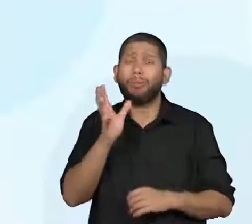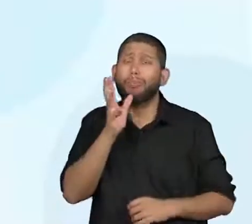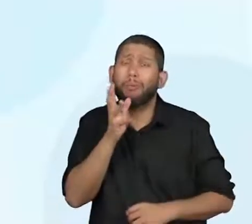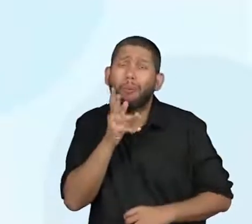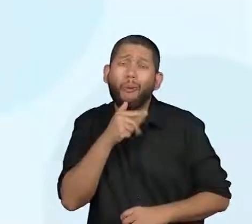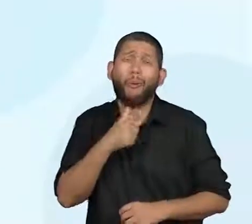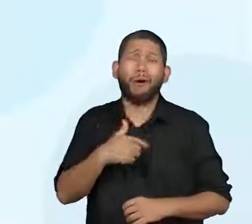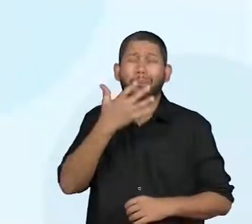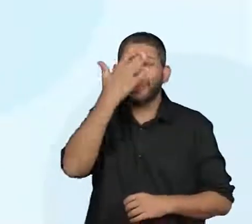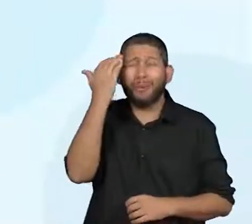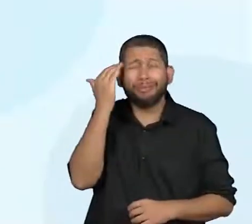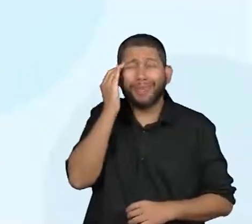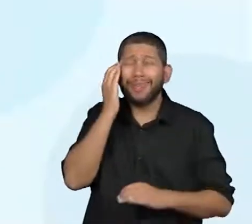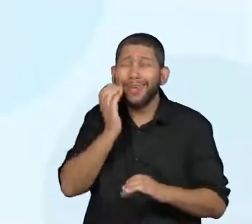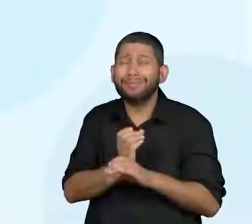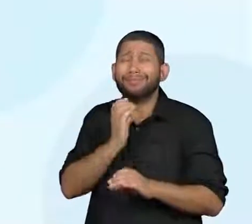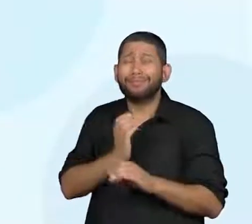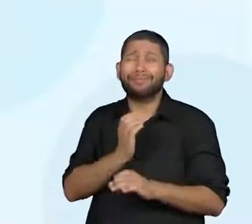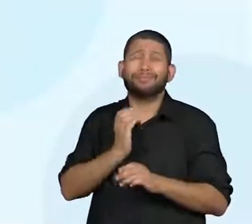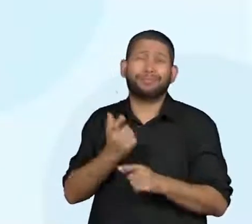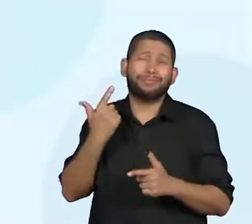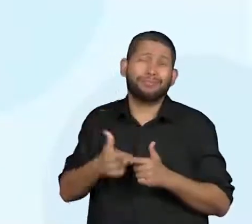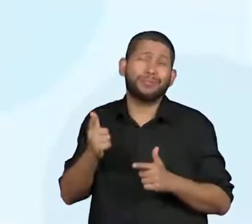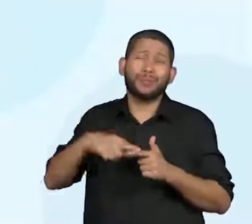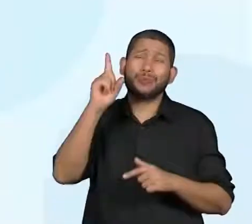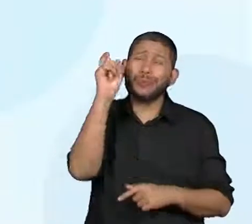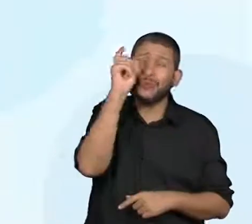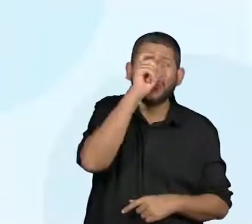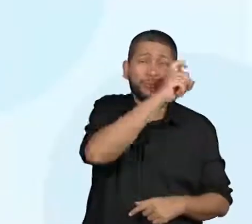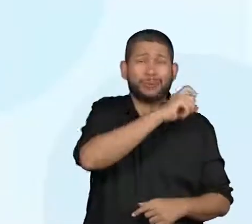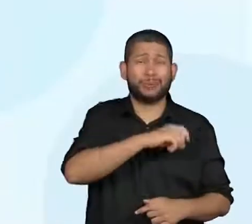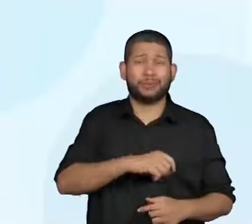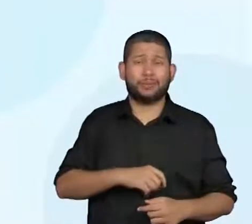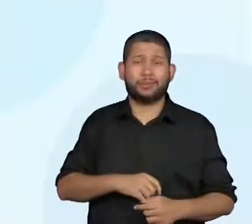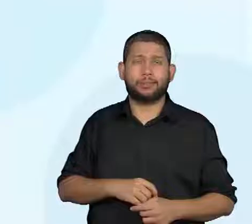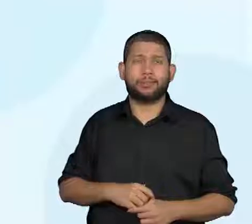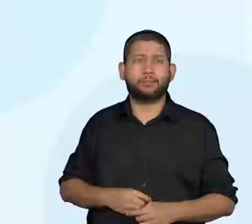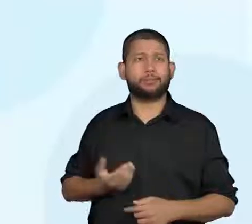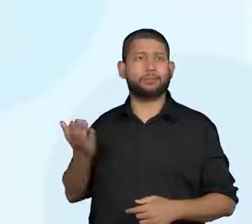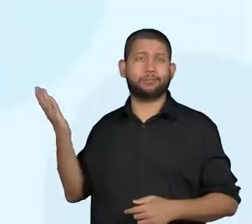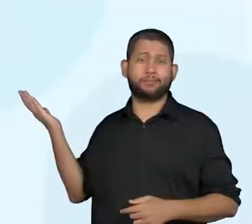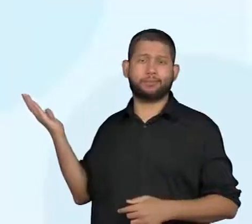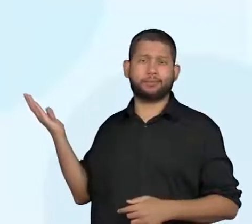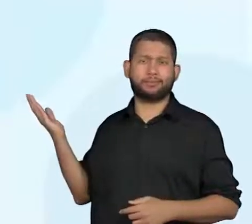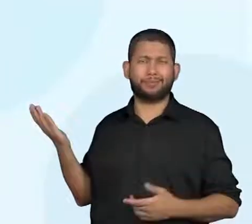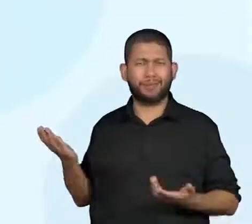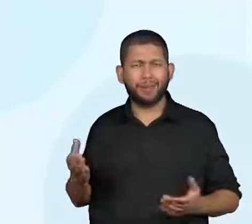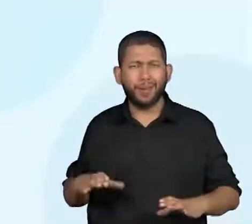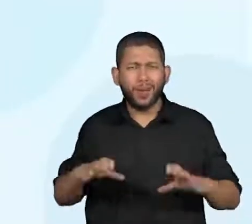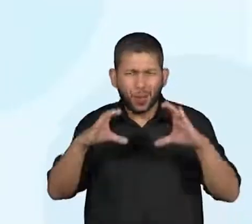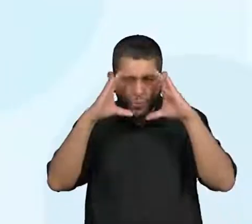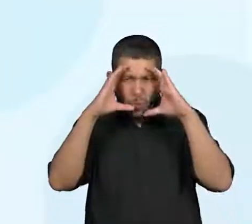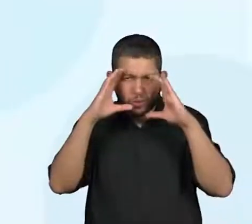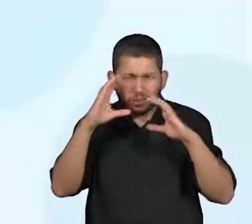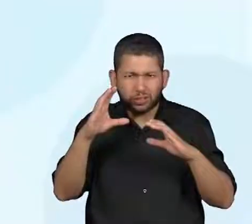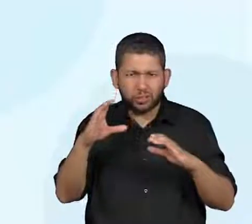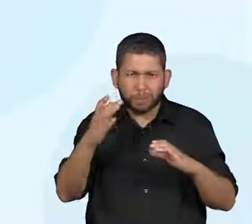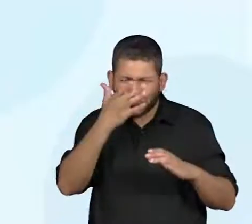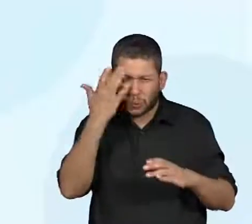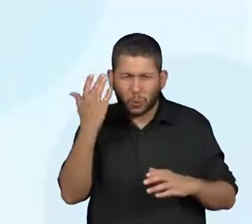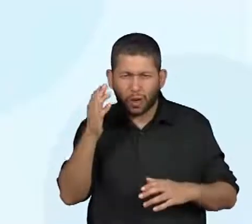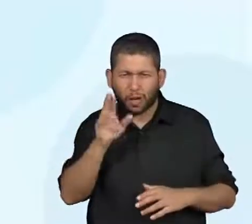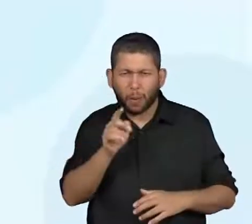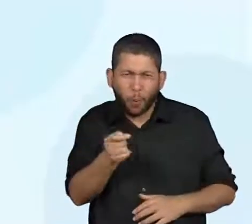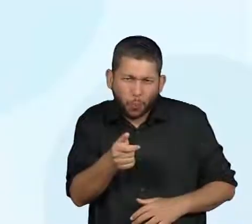demorada e difícil de entender. Gente, dá uma olhada. Os emojis não são populares?